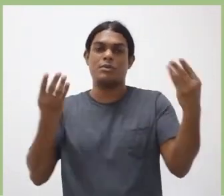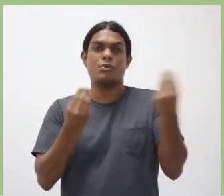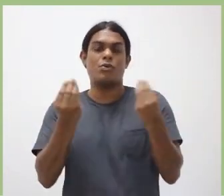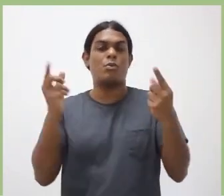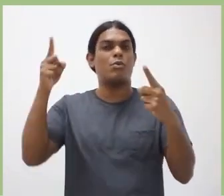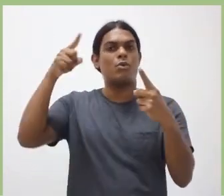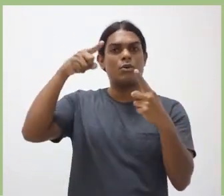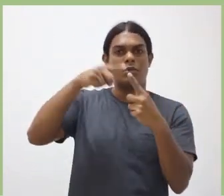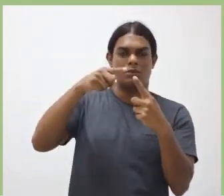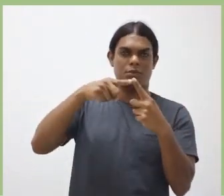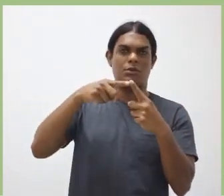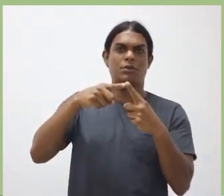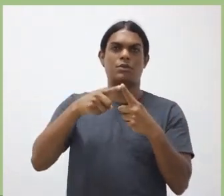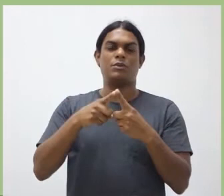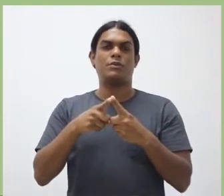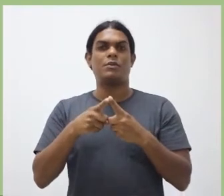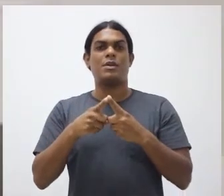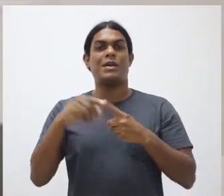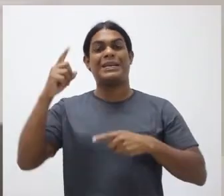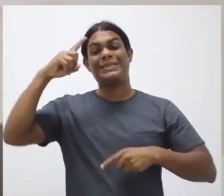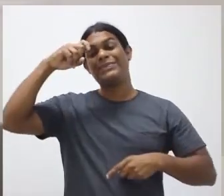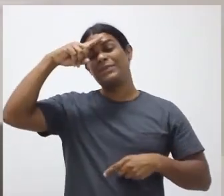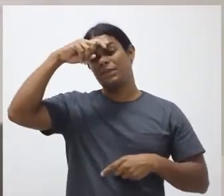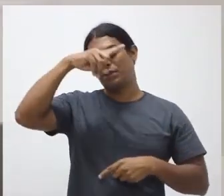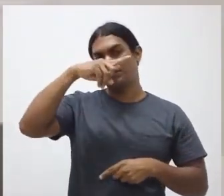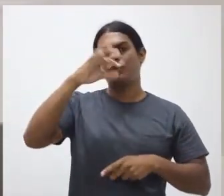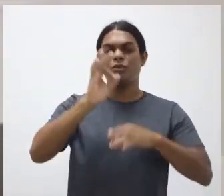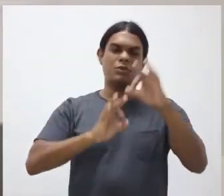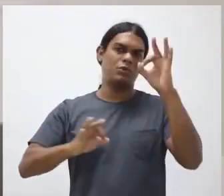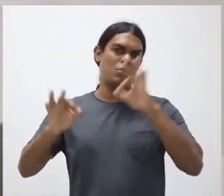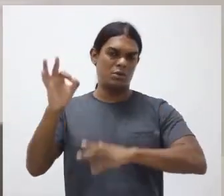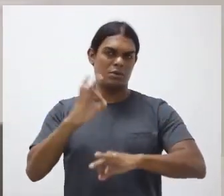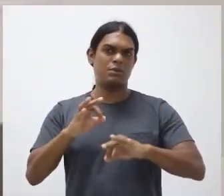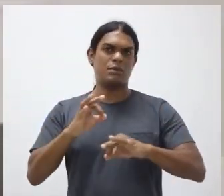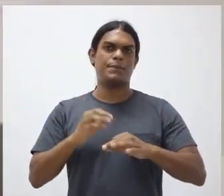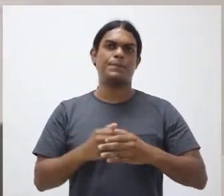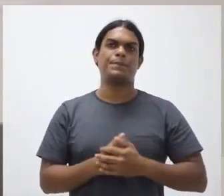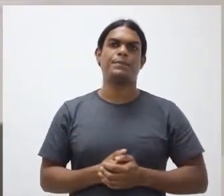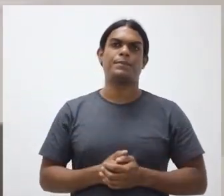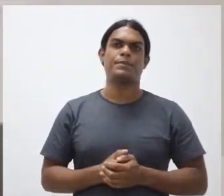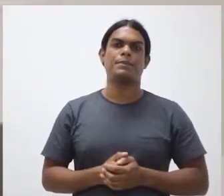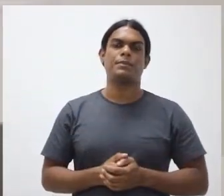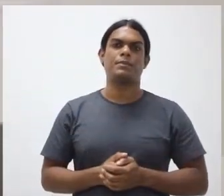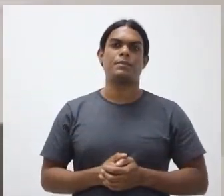deseja, não é possível suportar tanta ineficiência.